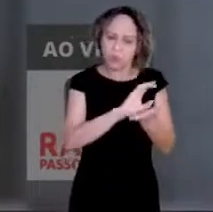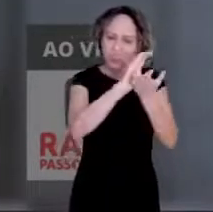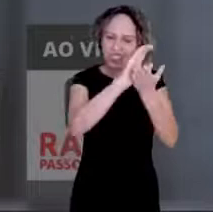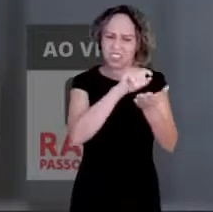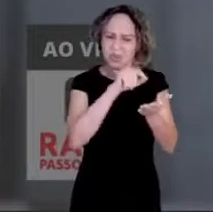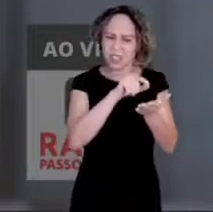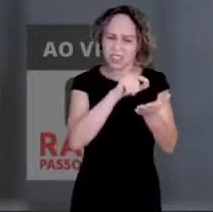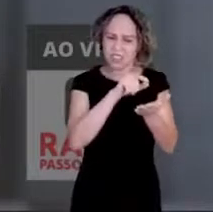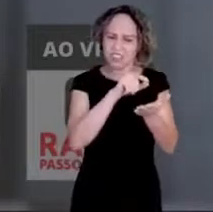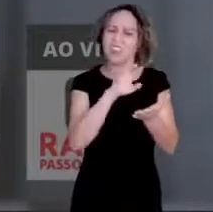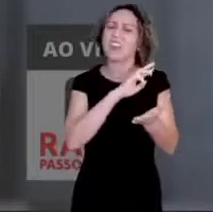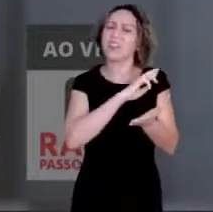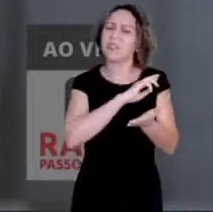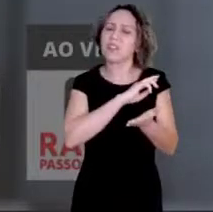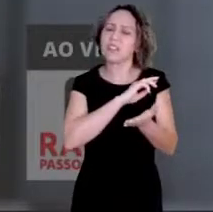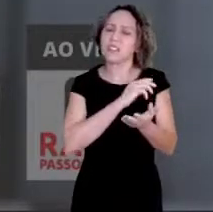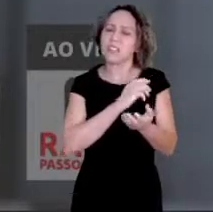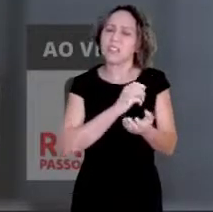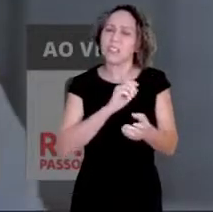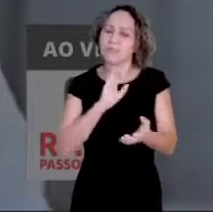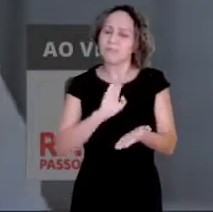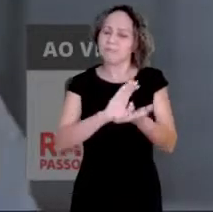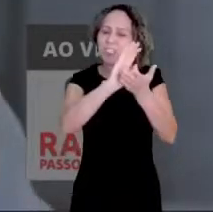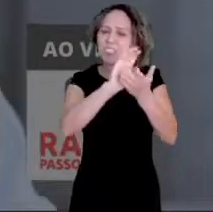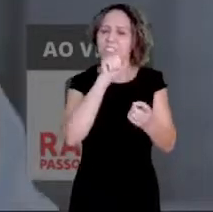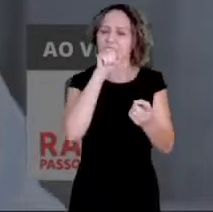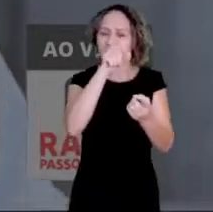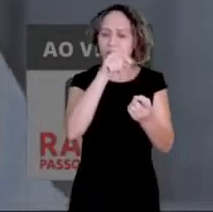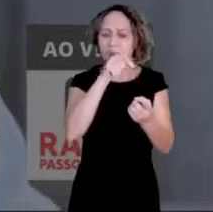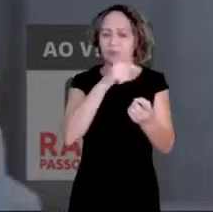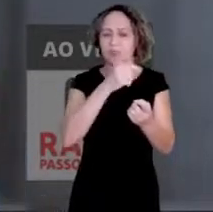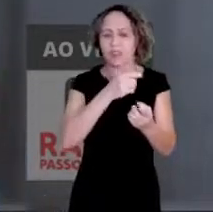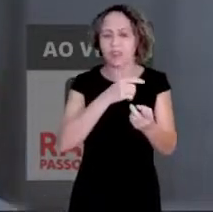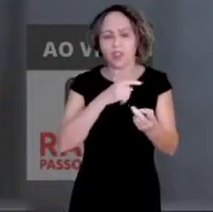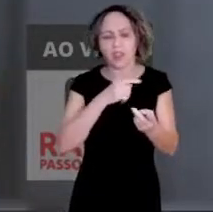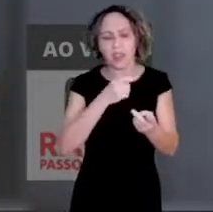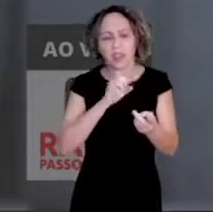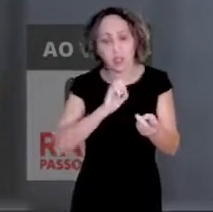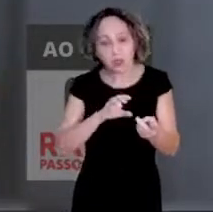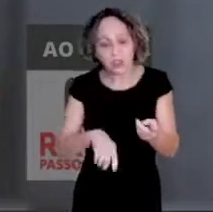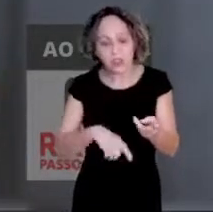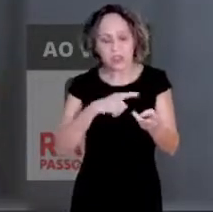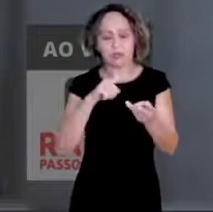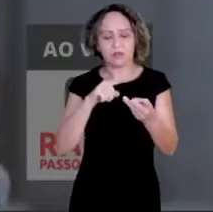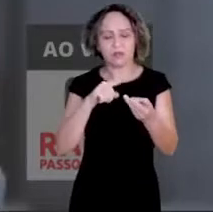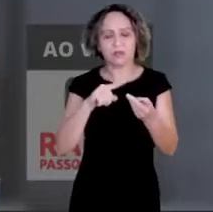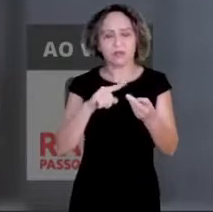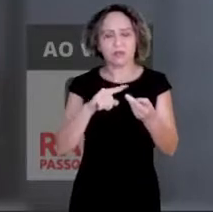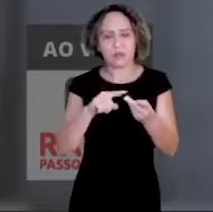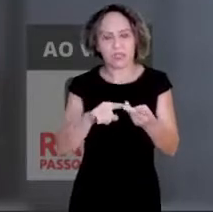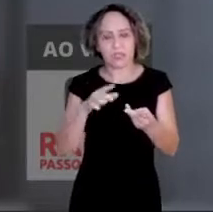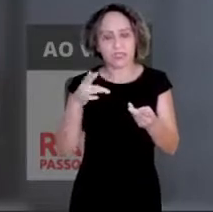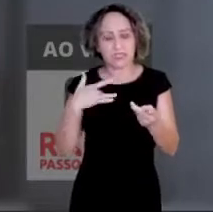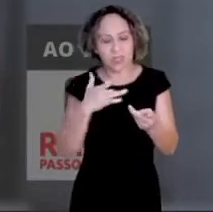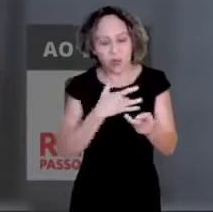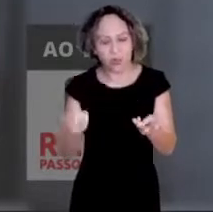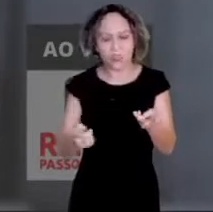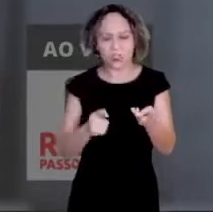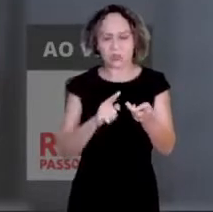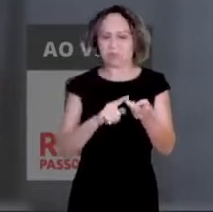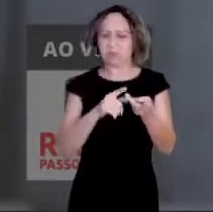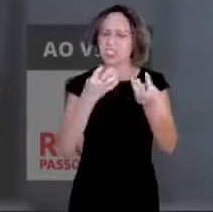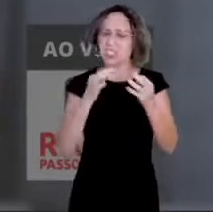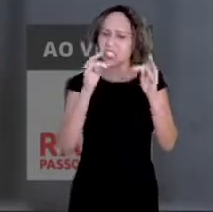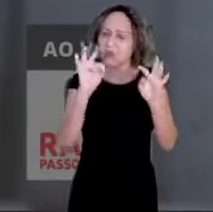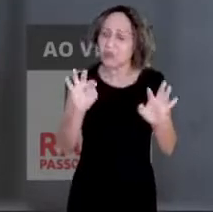investidos no Brasil e nós deixamos de arrecadar de impostos 58 bilhões de reais. Em contrapartida, o que, que